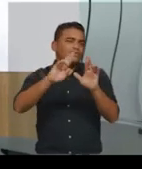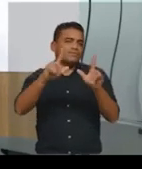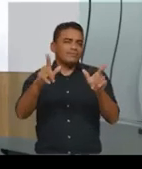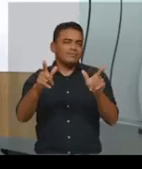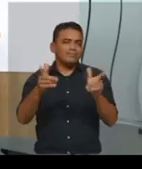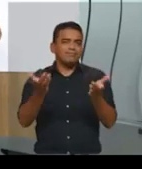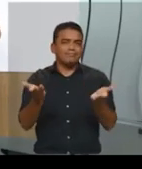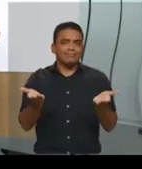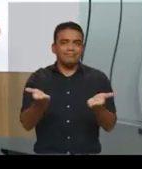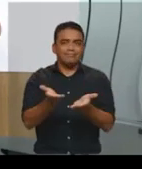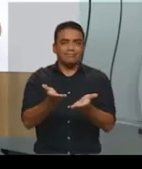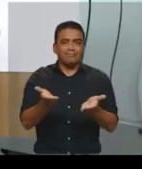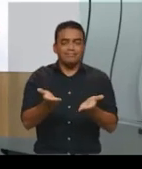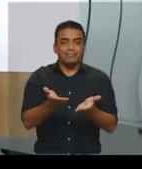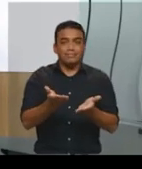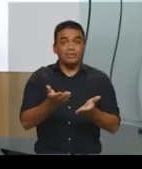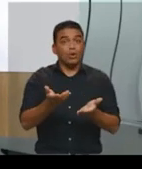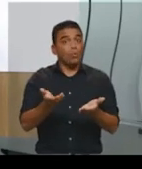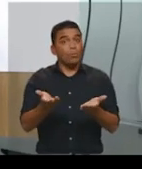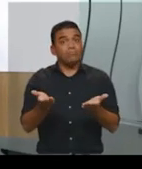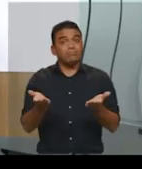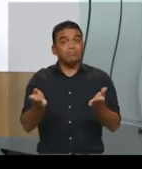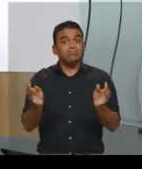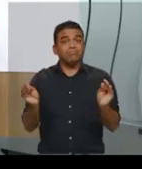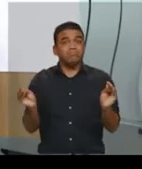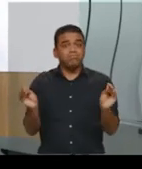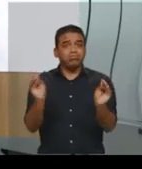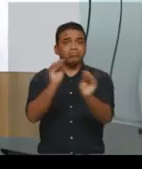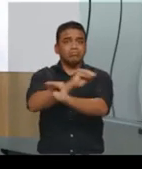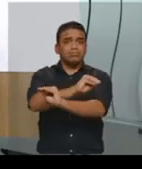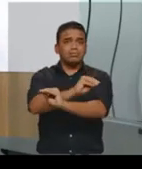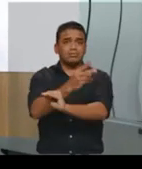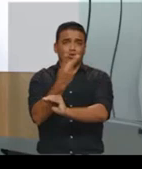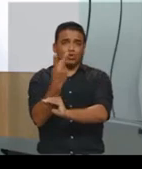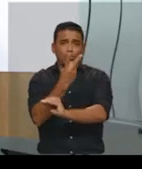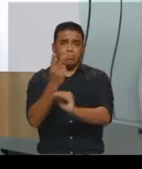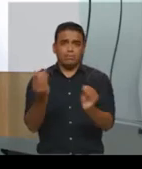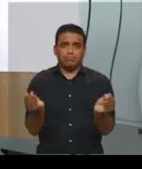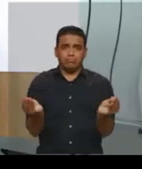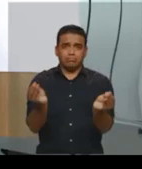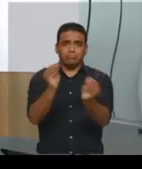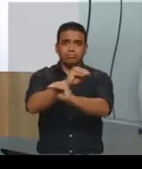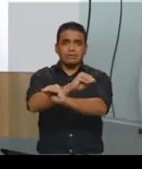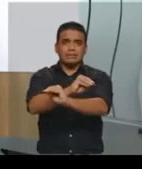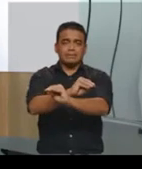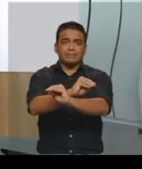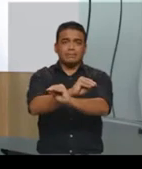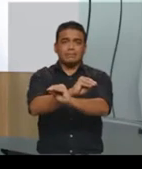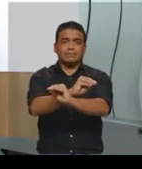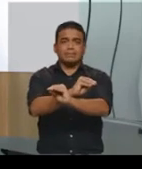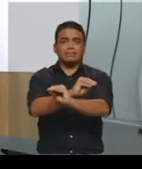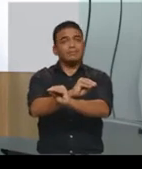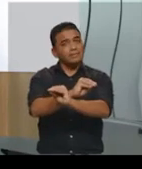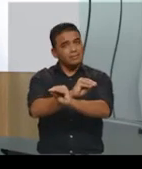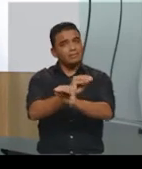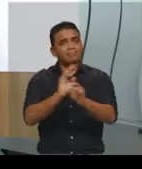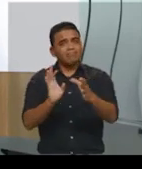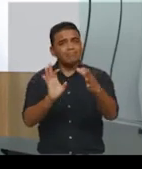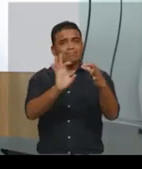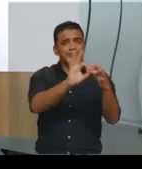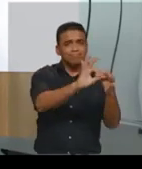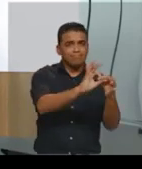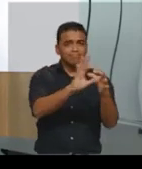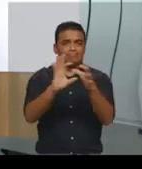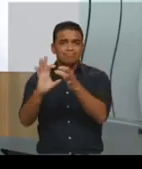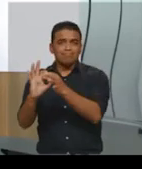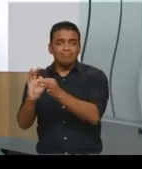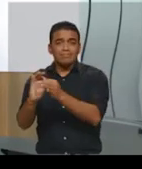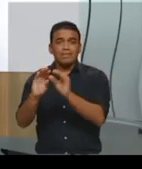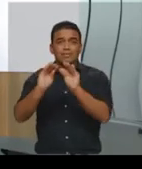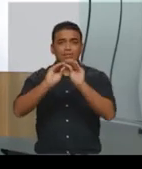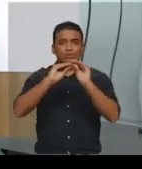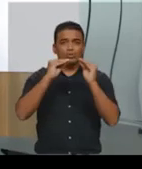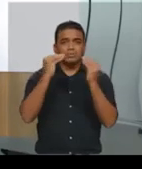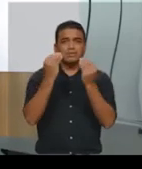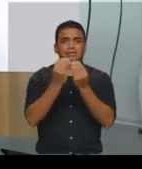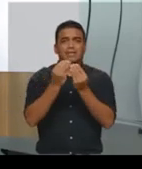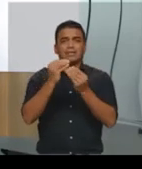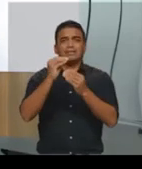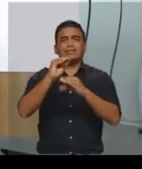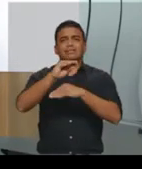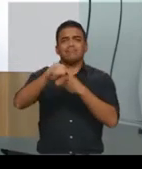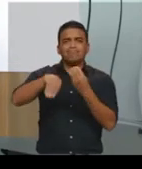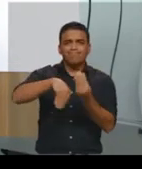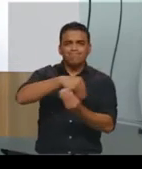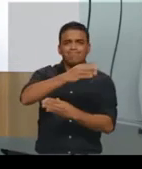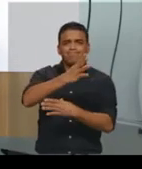hidroxila. Então, houve uma dupla troca. Então, houve uma troca de ligantes entre as duas substâncias compostas,